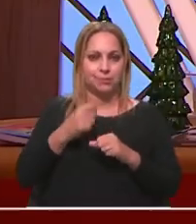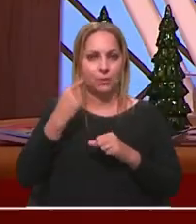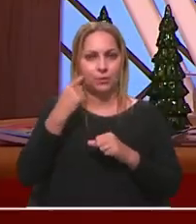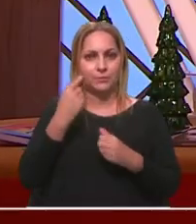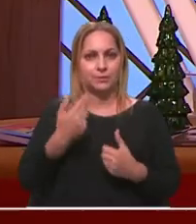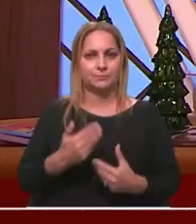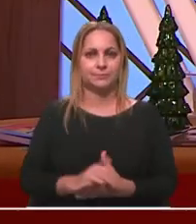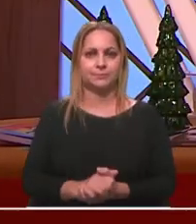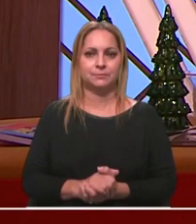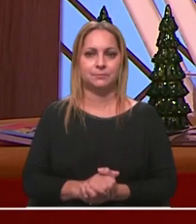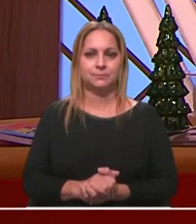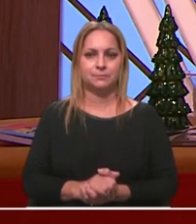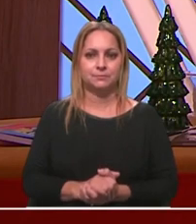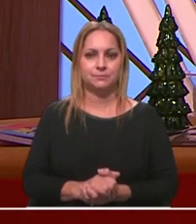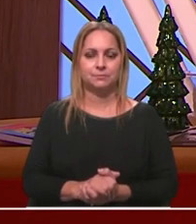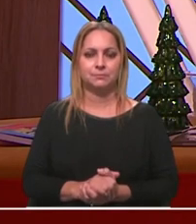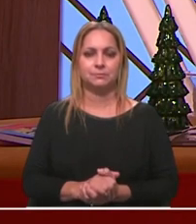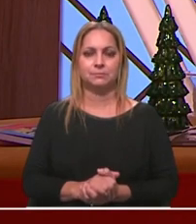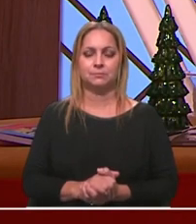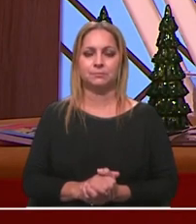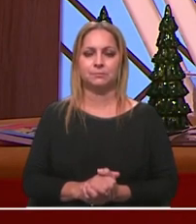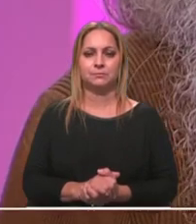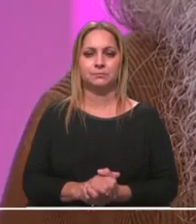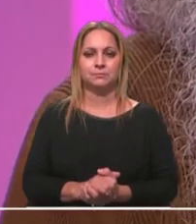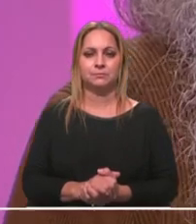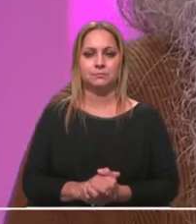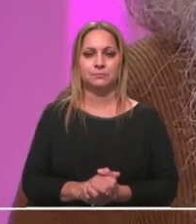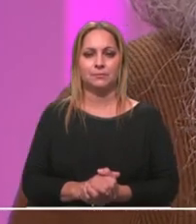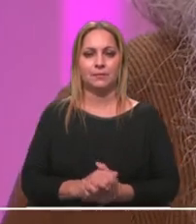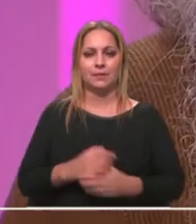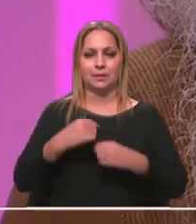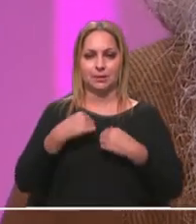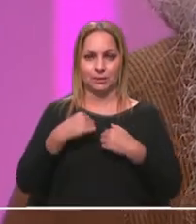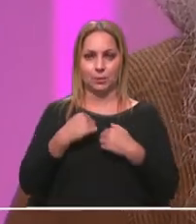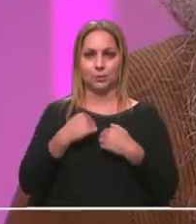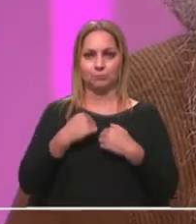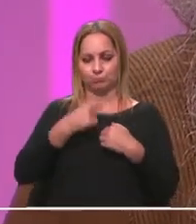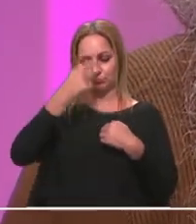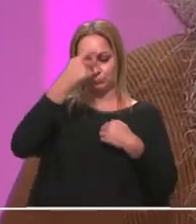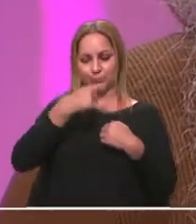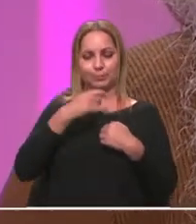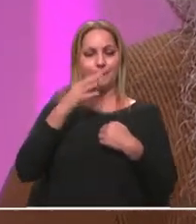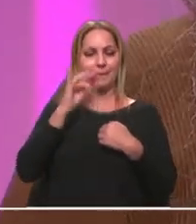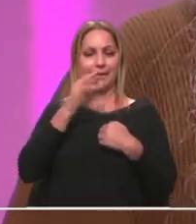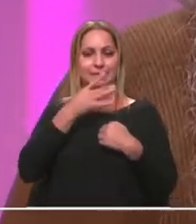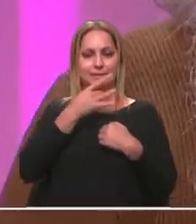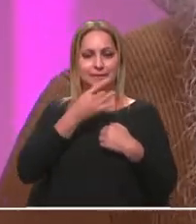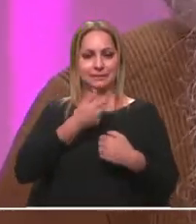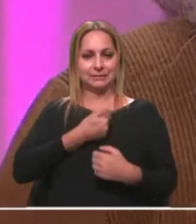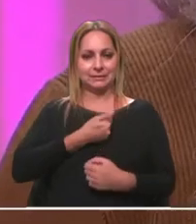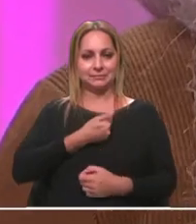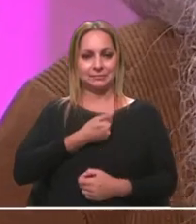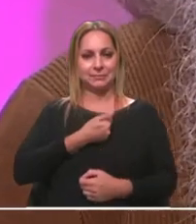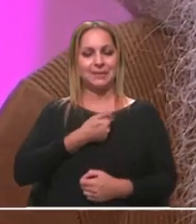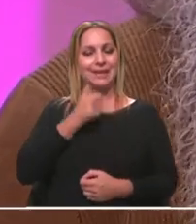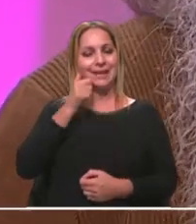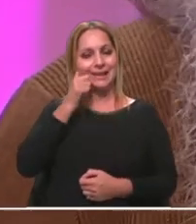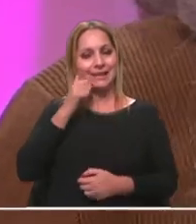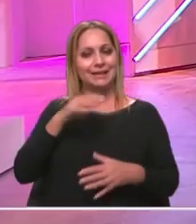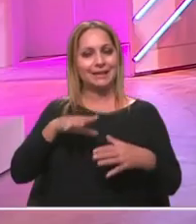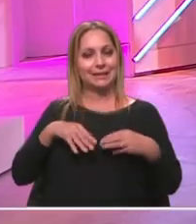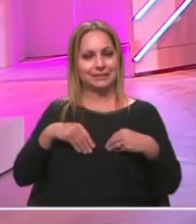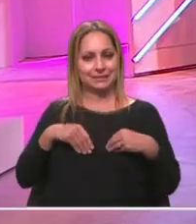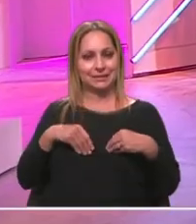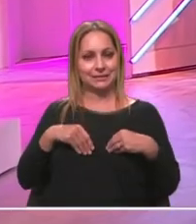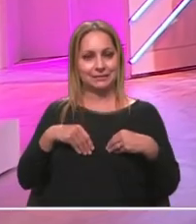eh sabe que fazer o pai Natal e e quem aceita fazê-lo porque ninguém é